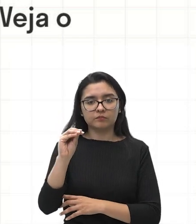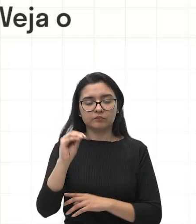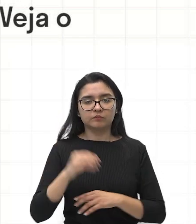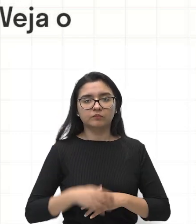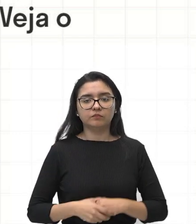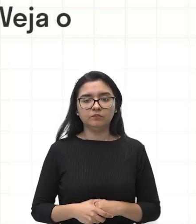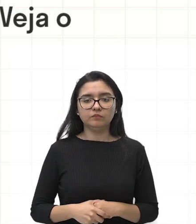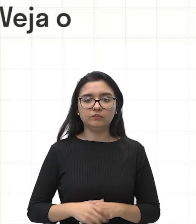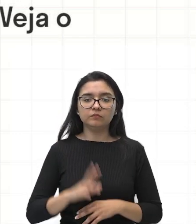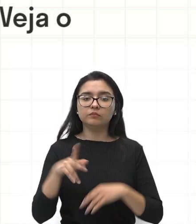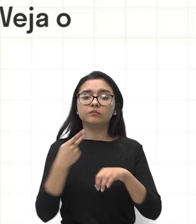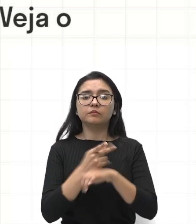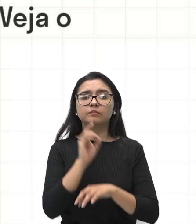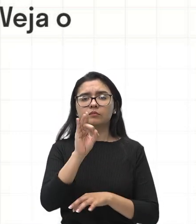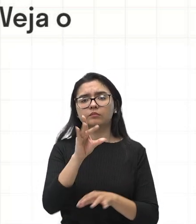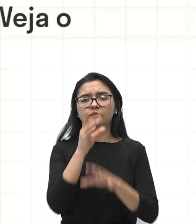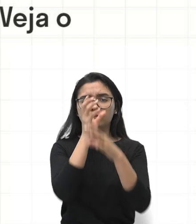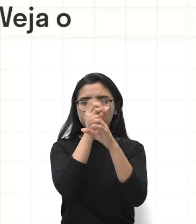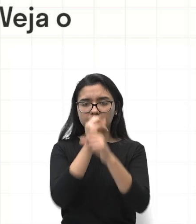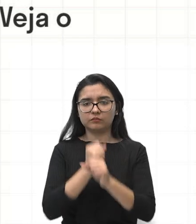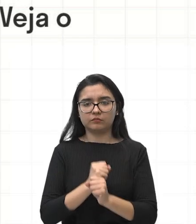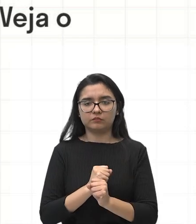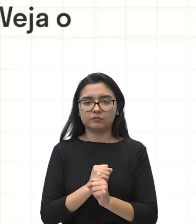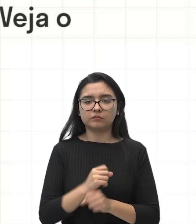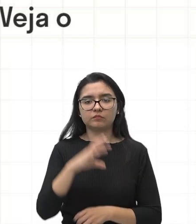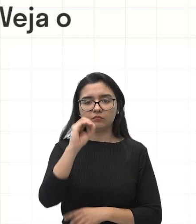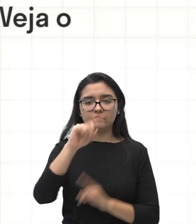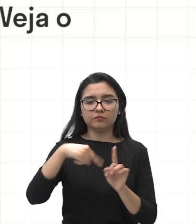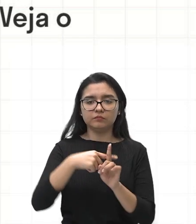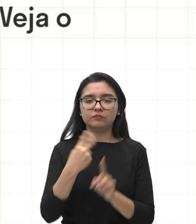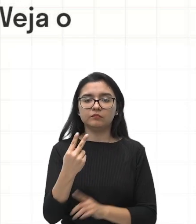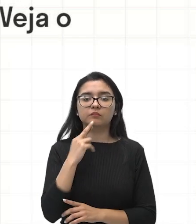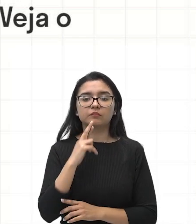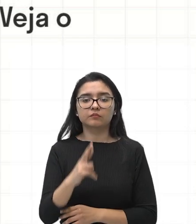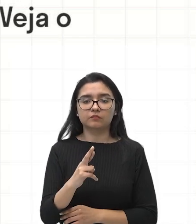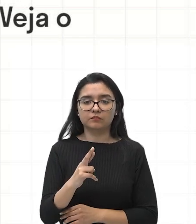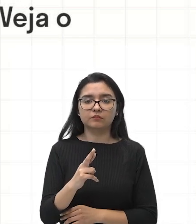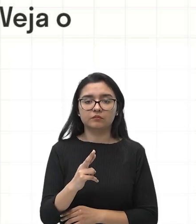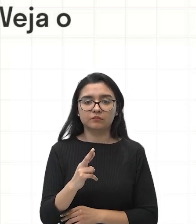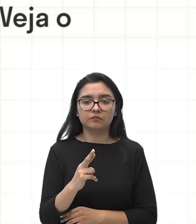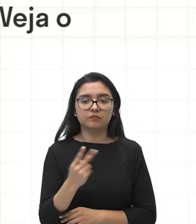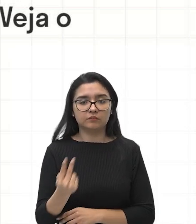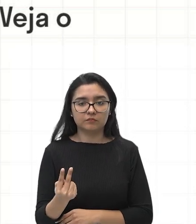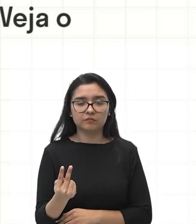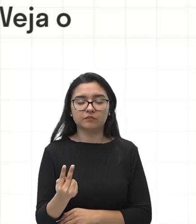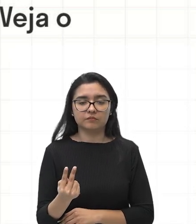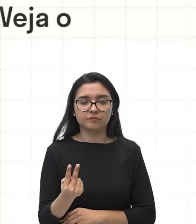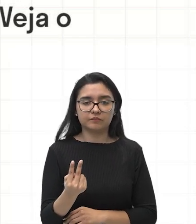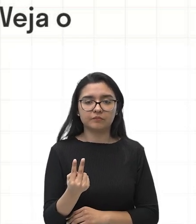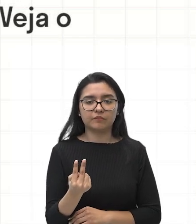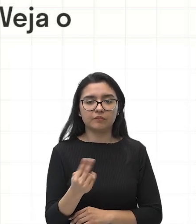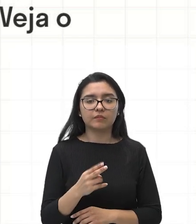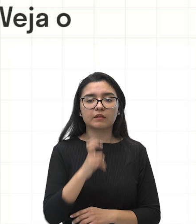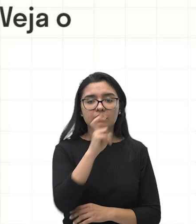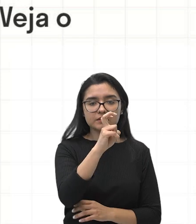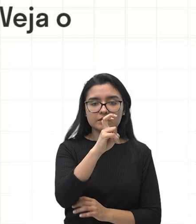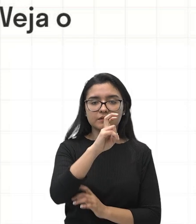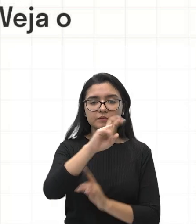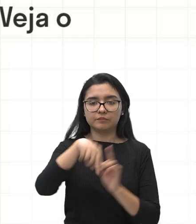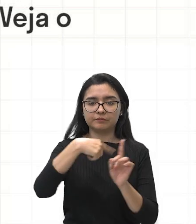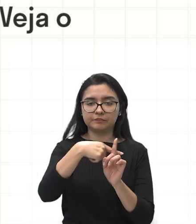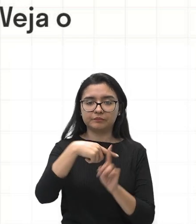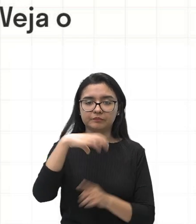depois disso, é só fazer o cálculo. Ó, 0 mais 2 é 2,